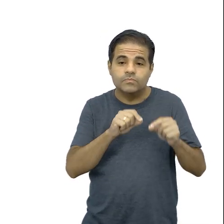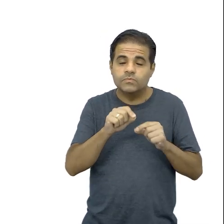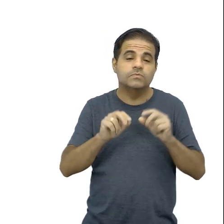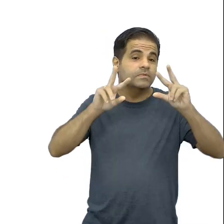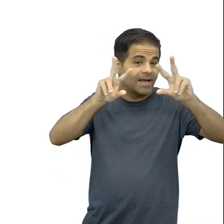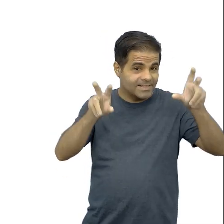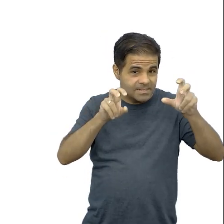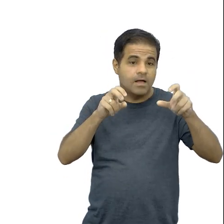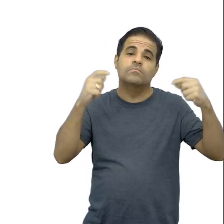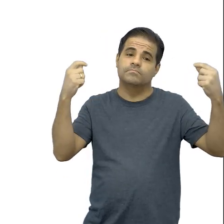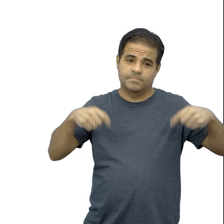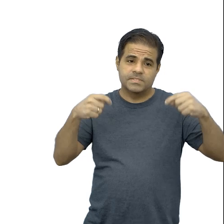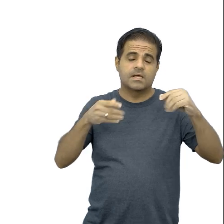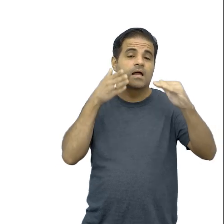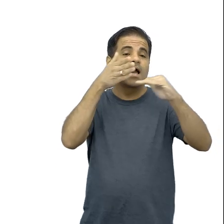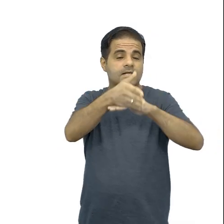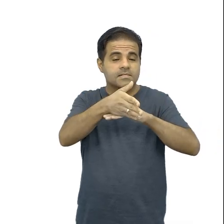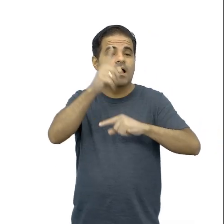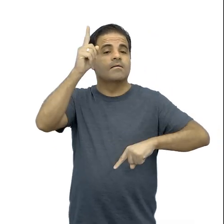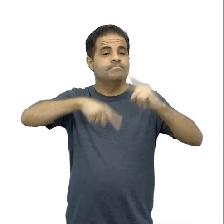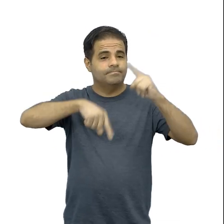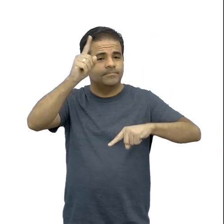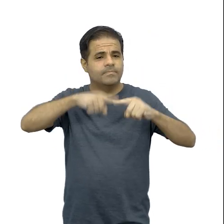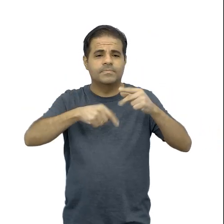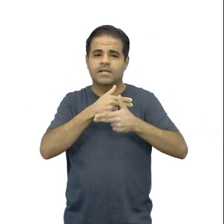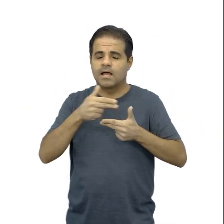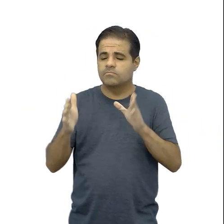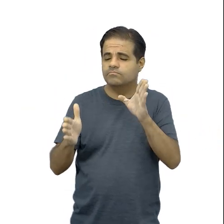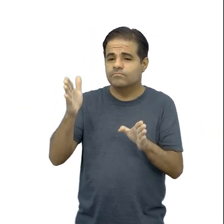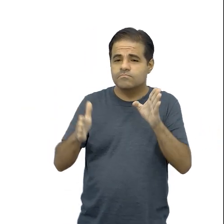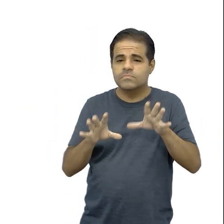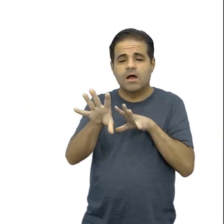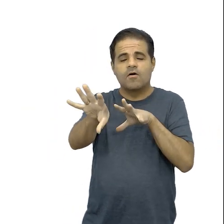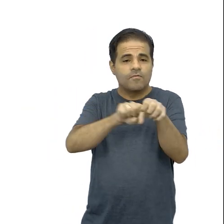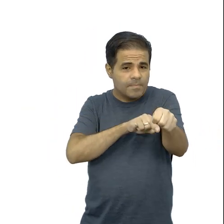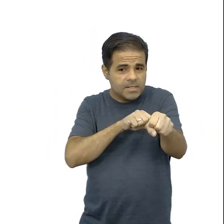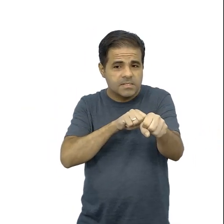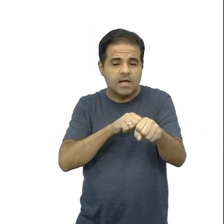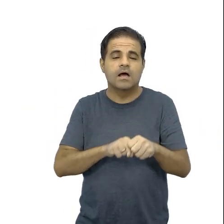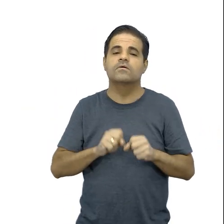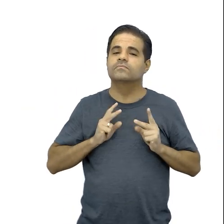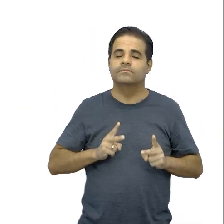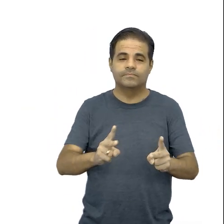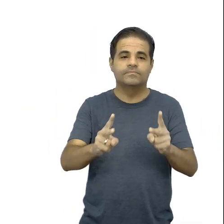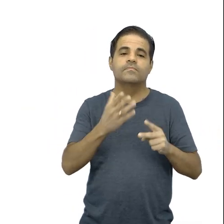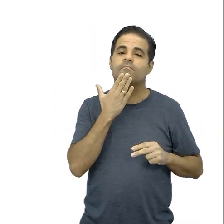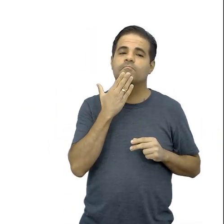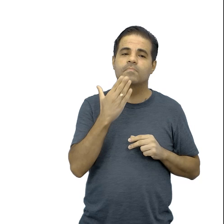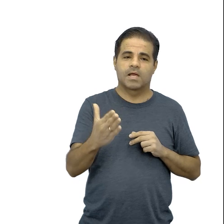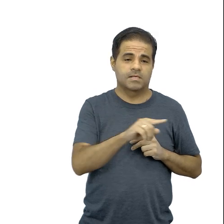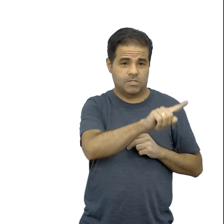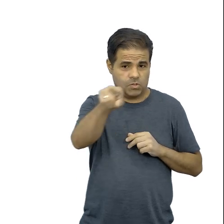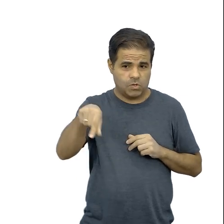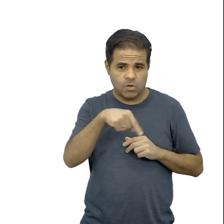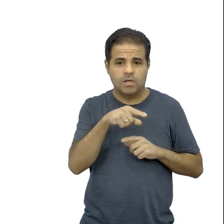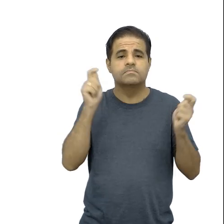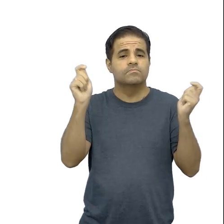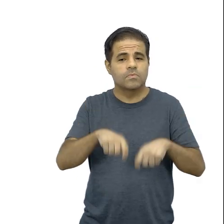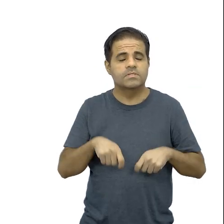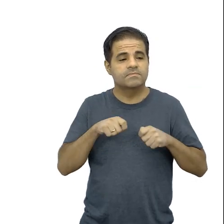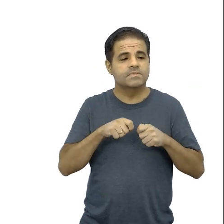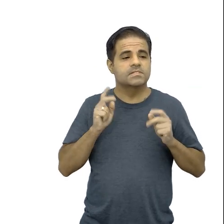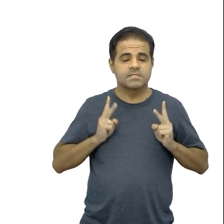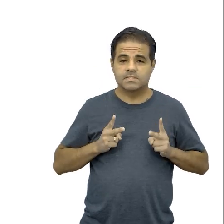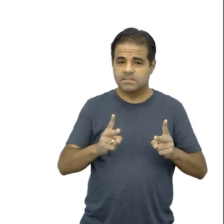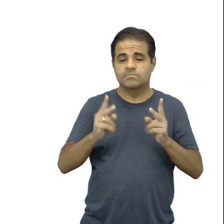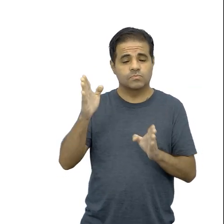razão, precisarem acessar o material durante a formação, que é sempre o recomendável que a gente faça,